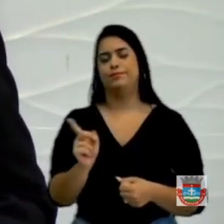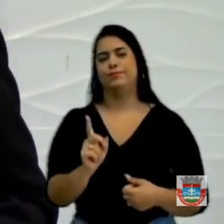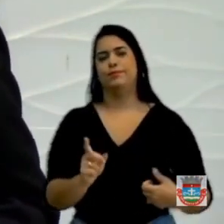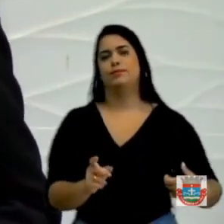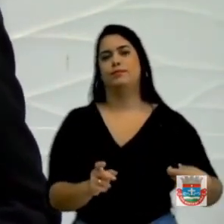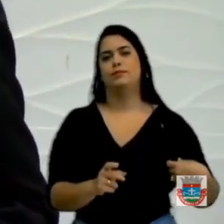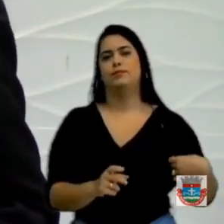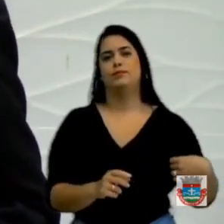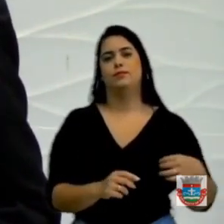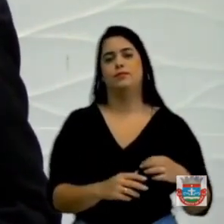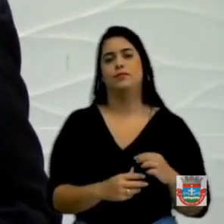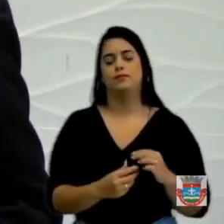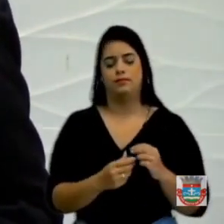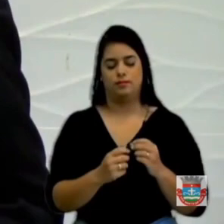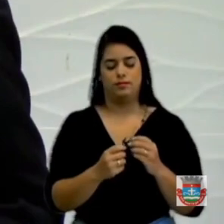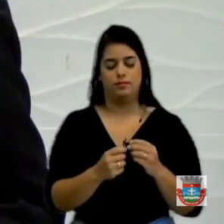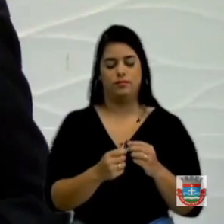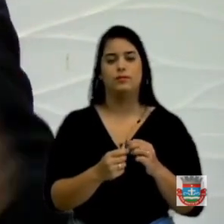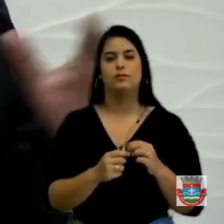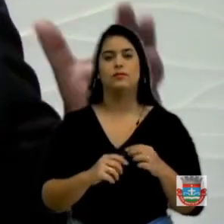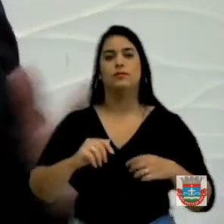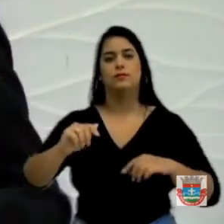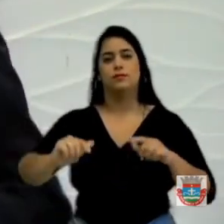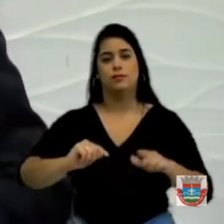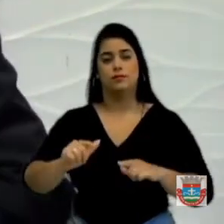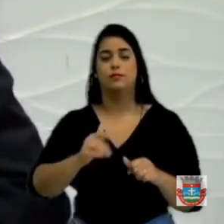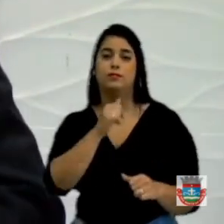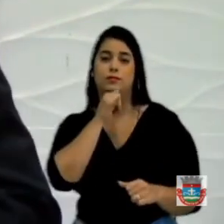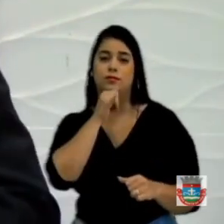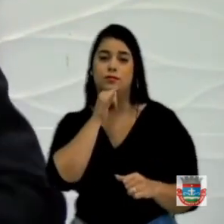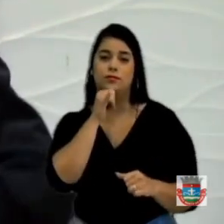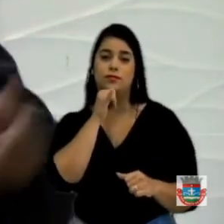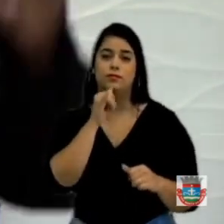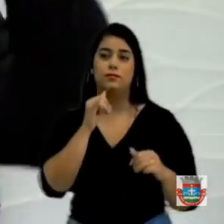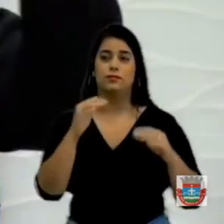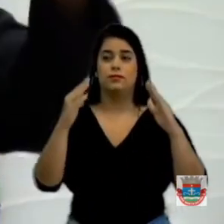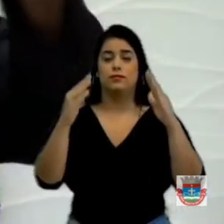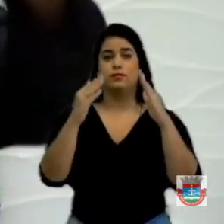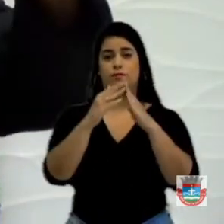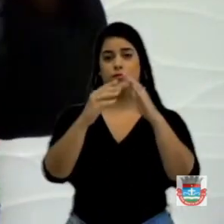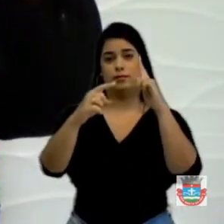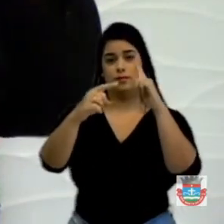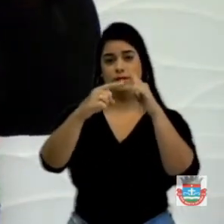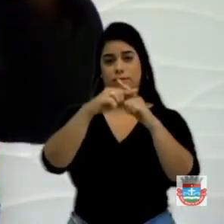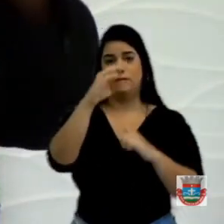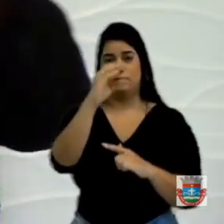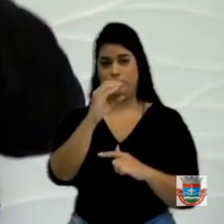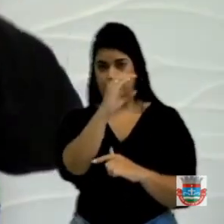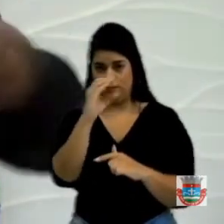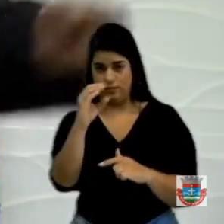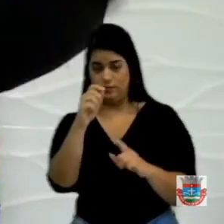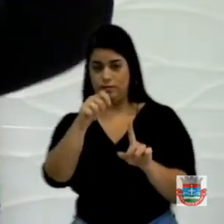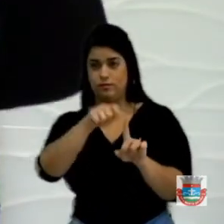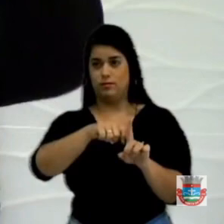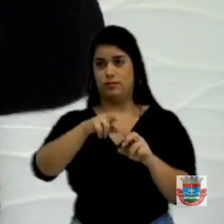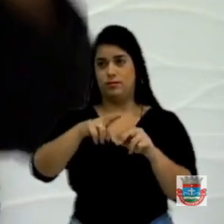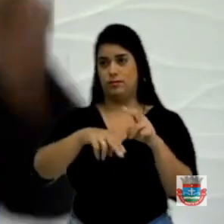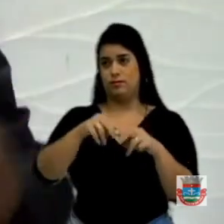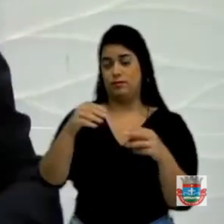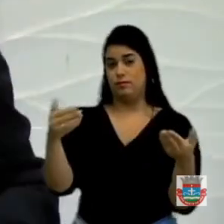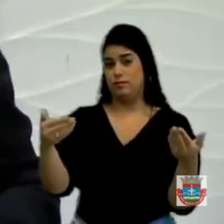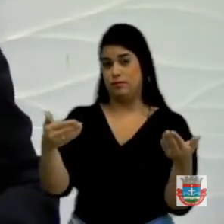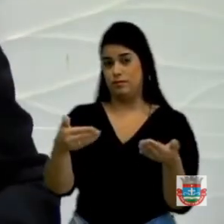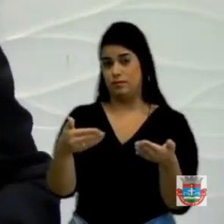É um serviço, por exemplo, ao lado da igreja, de junho para cá já foi feito duas